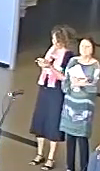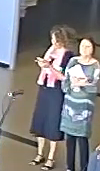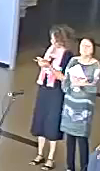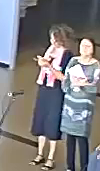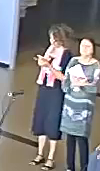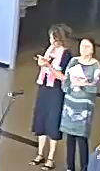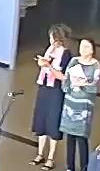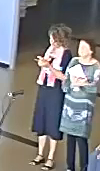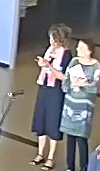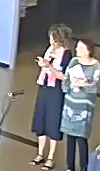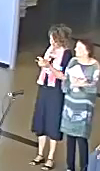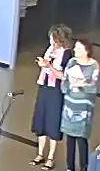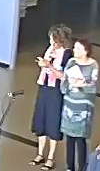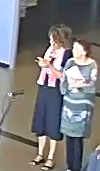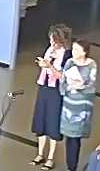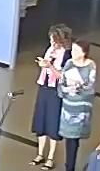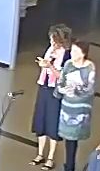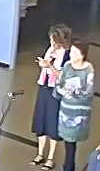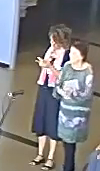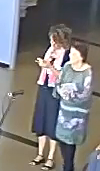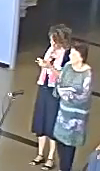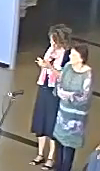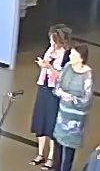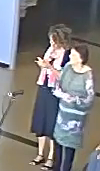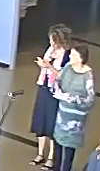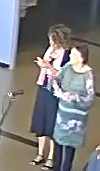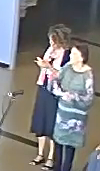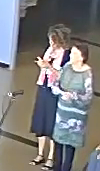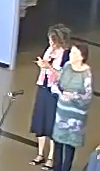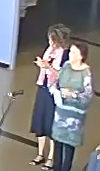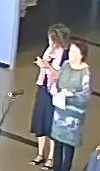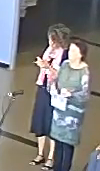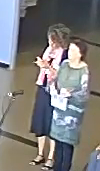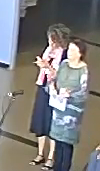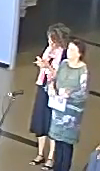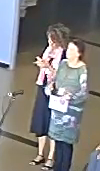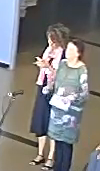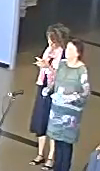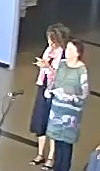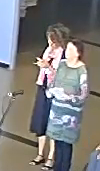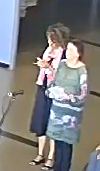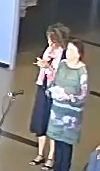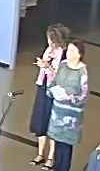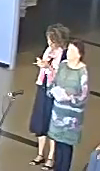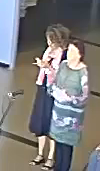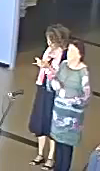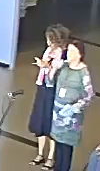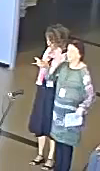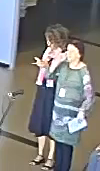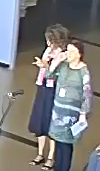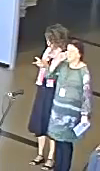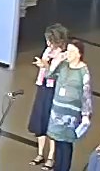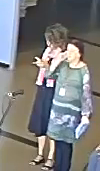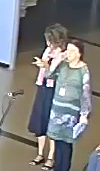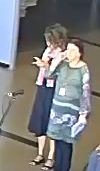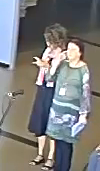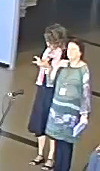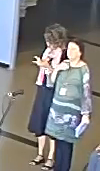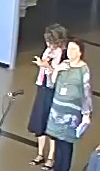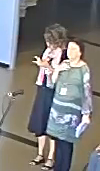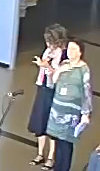porque aqueles que passaram naquele momento não tão com o equipamento funcionando né tá com o elevador ali com a plataforma